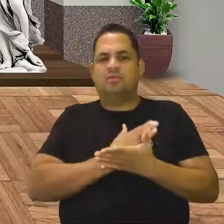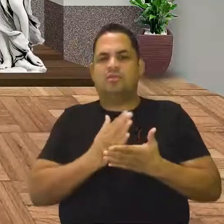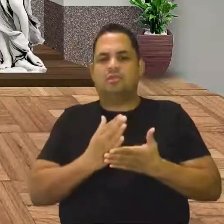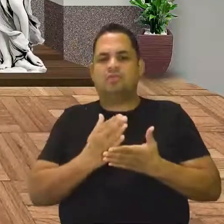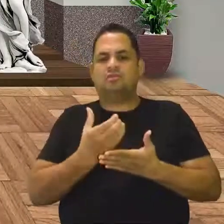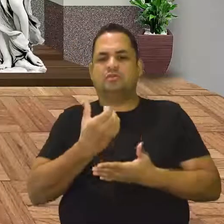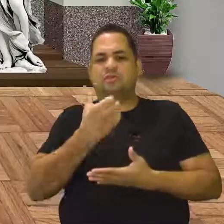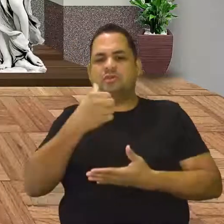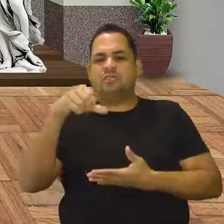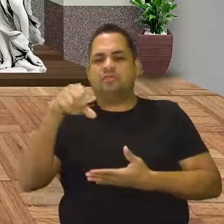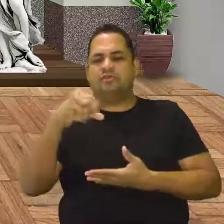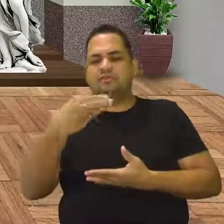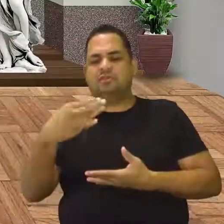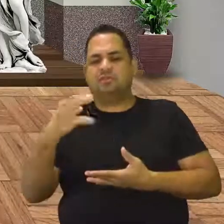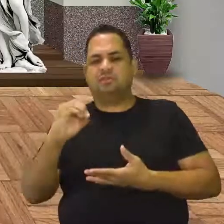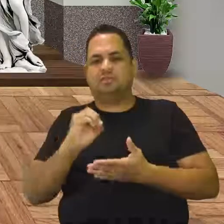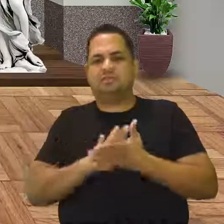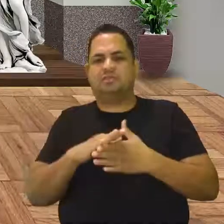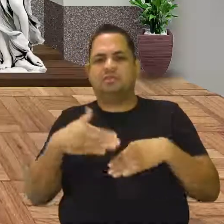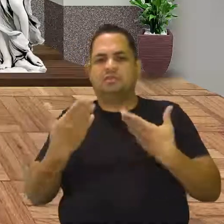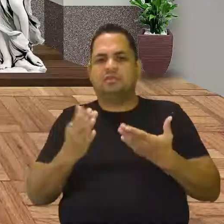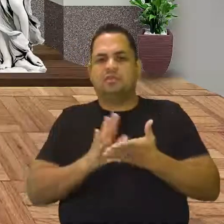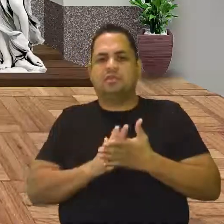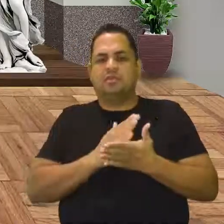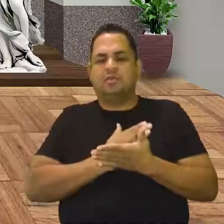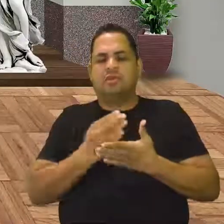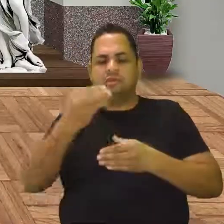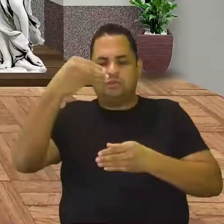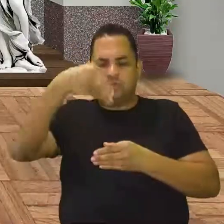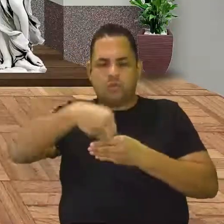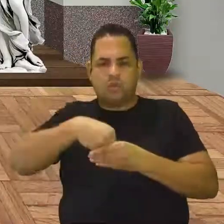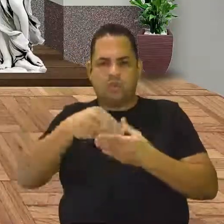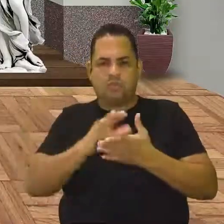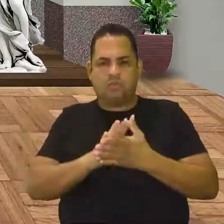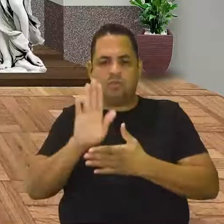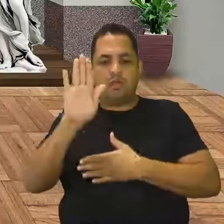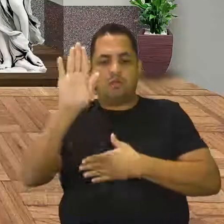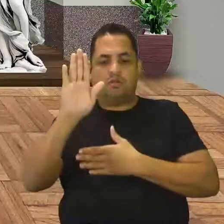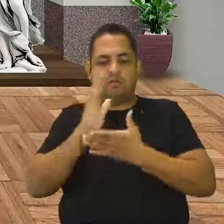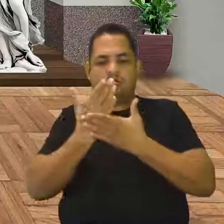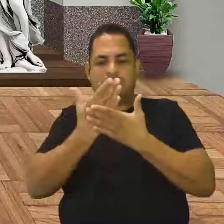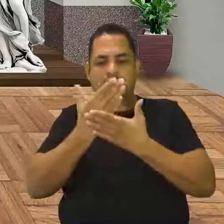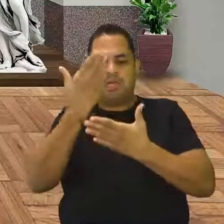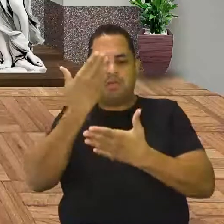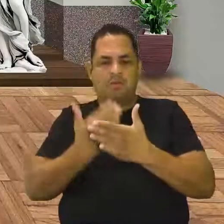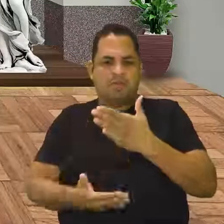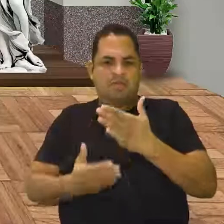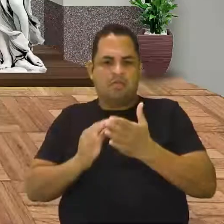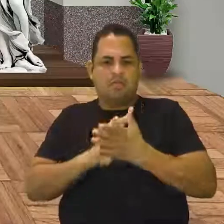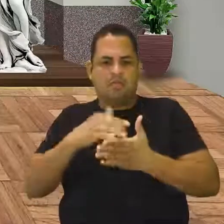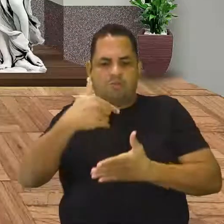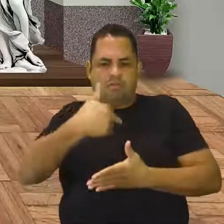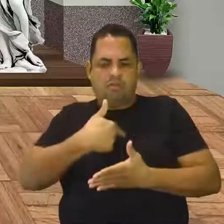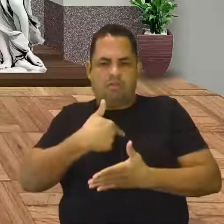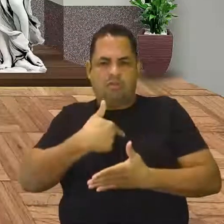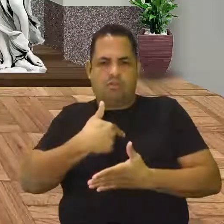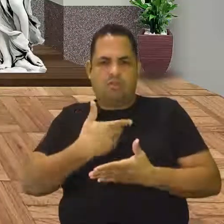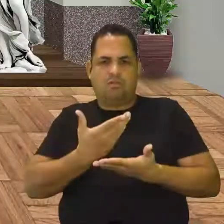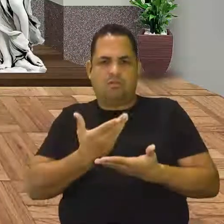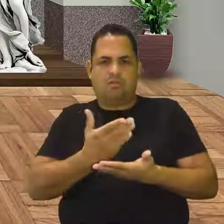1930. Começa a partir de uma eleição onde o candidato derrotado, que foi Getúlio Vargas,